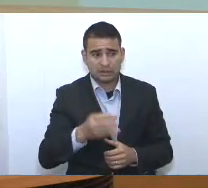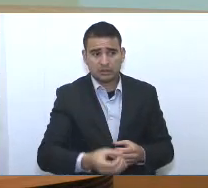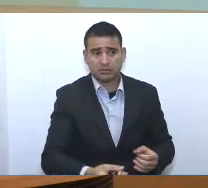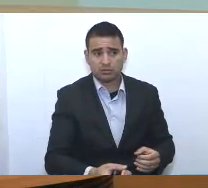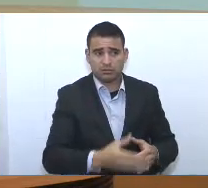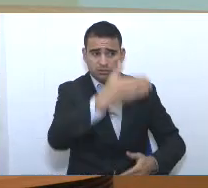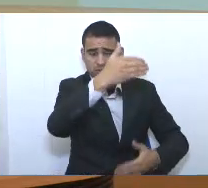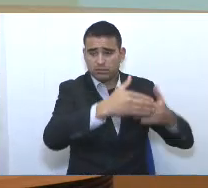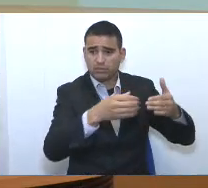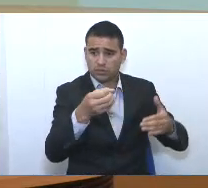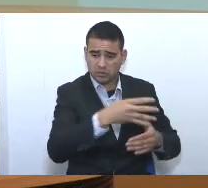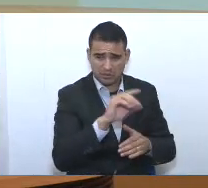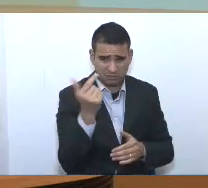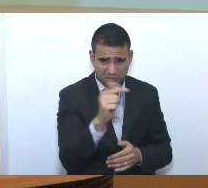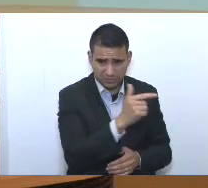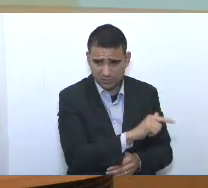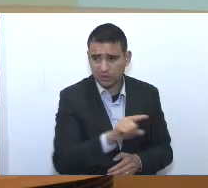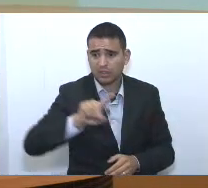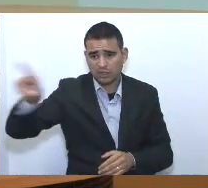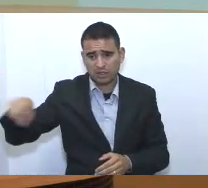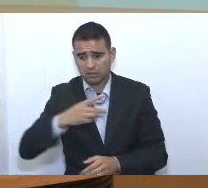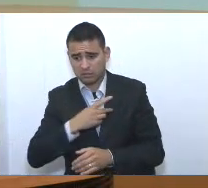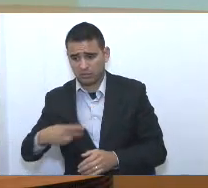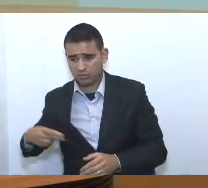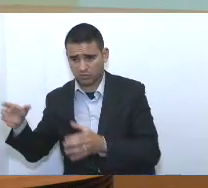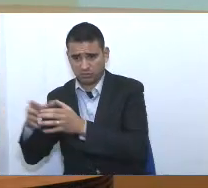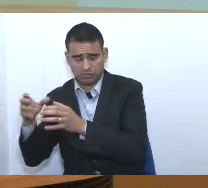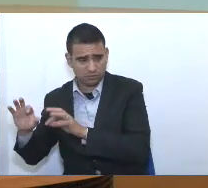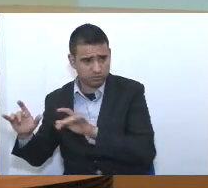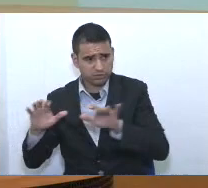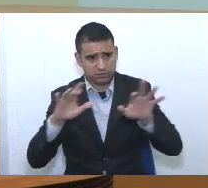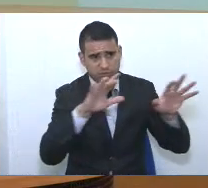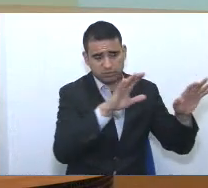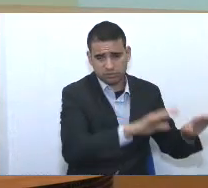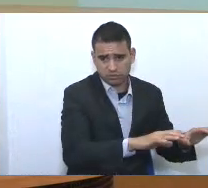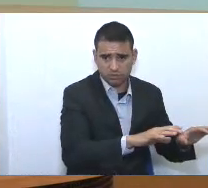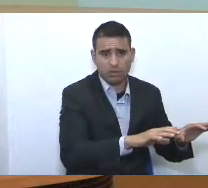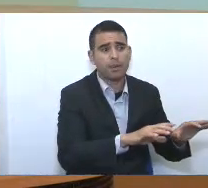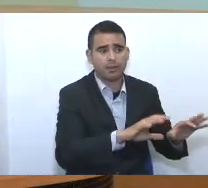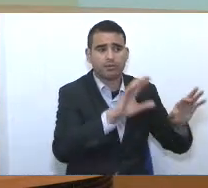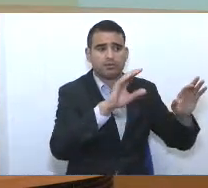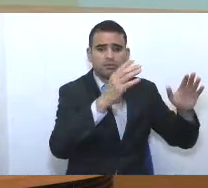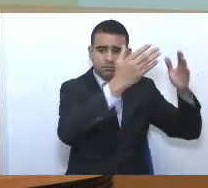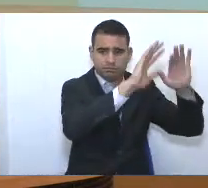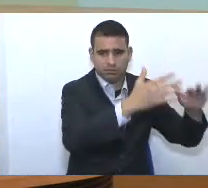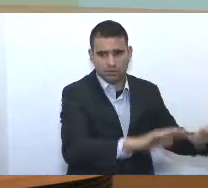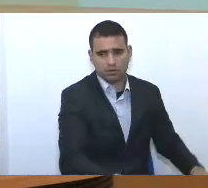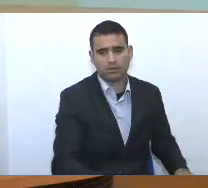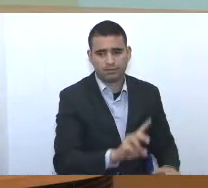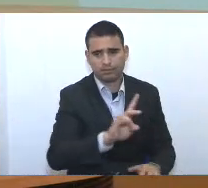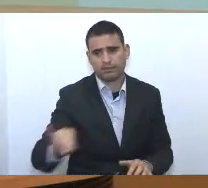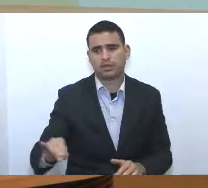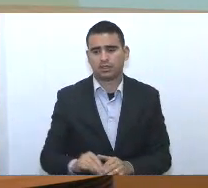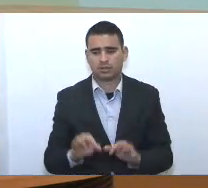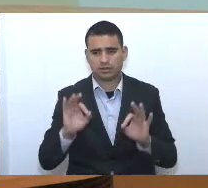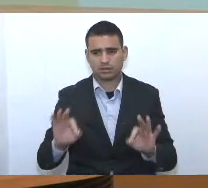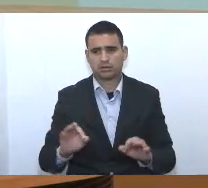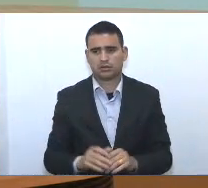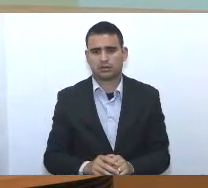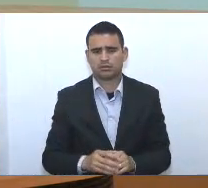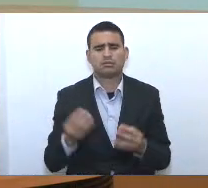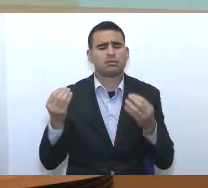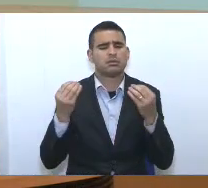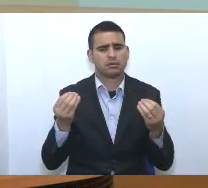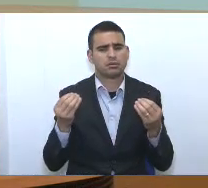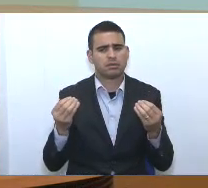acabou. Então, eu peço para o senhor, daqui que tudo que eu estou falando seja registrado em ata, né, para que realmente se junte